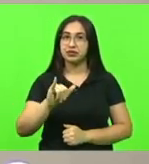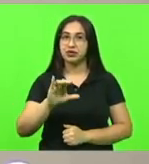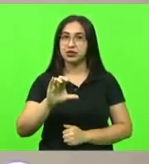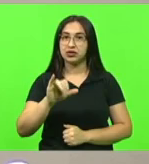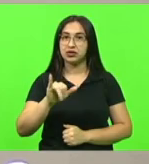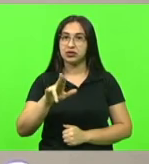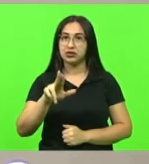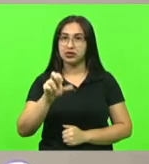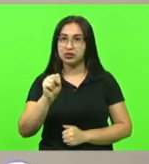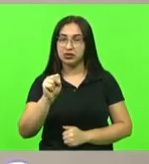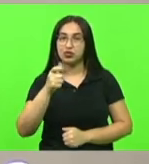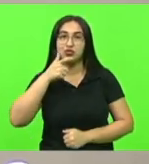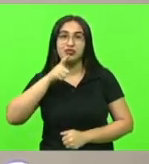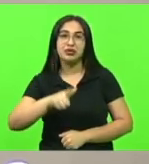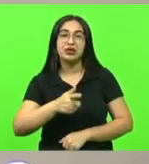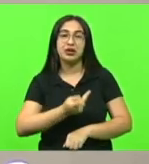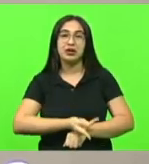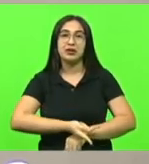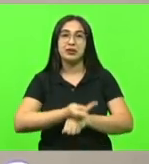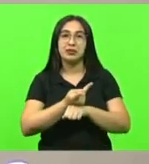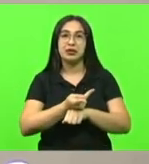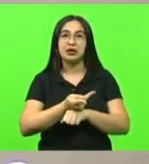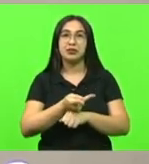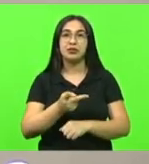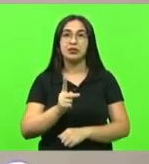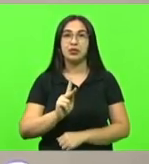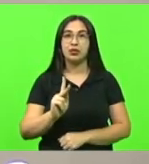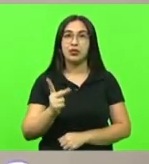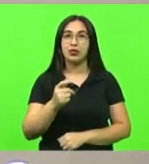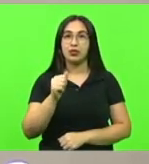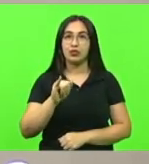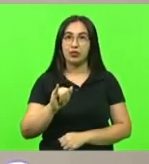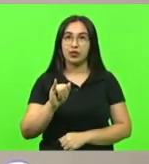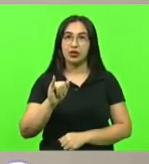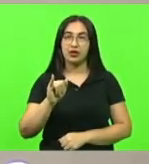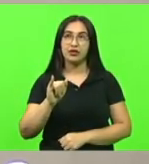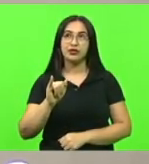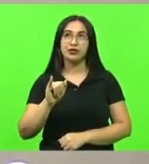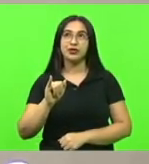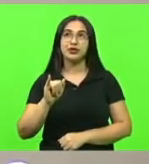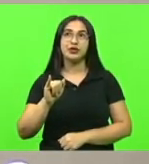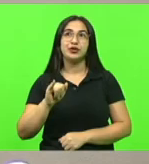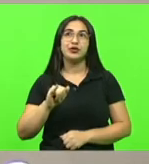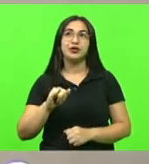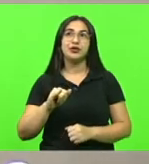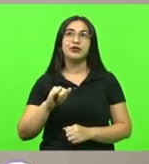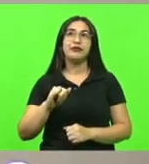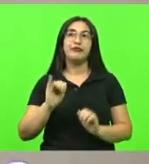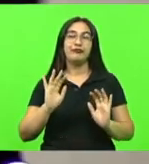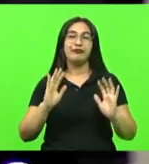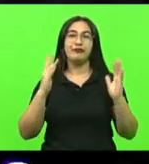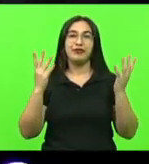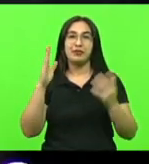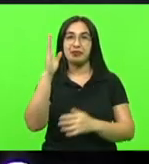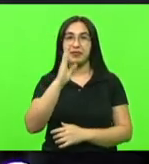lugar no Ride Júnior 2021 Festival Brasil Ride.